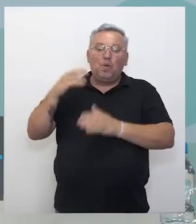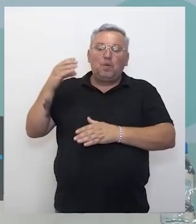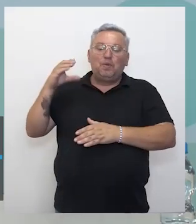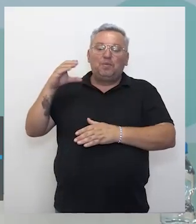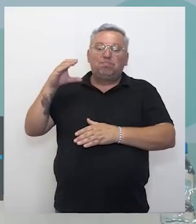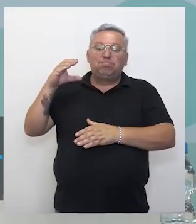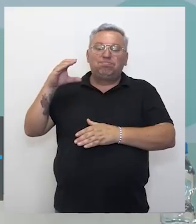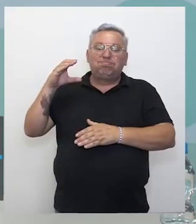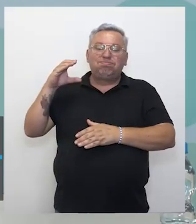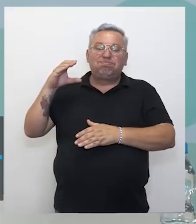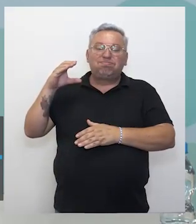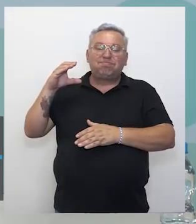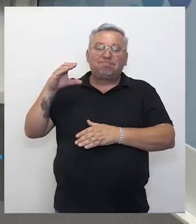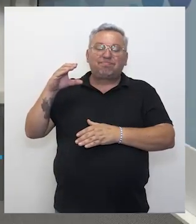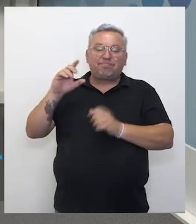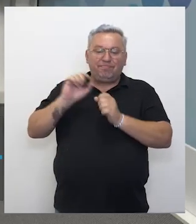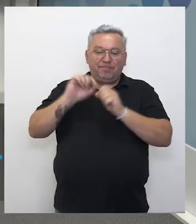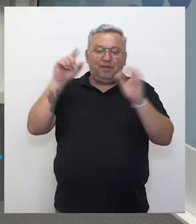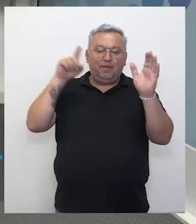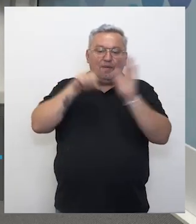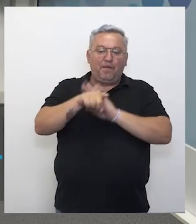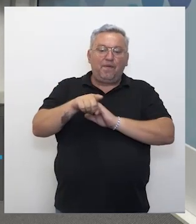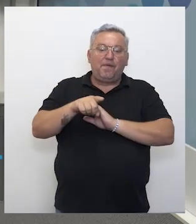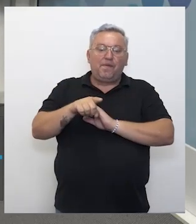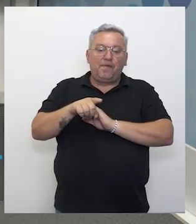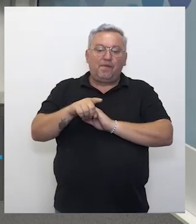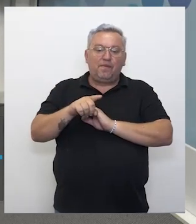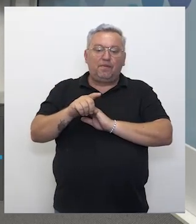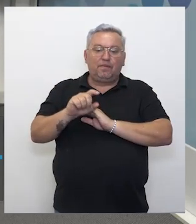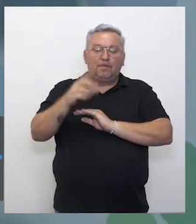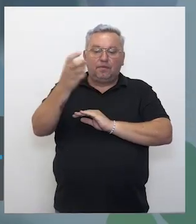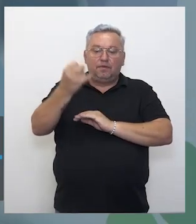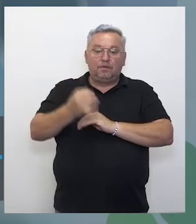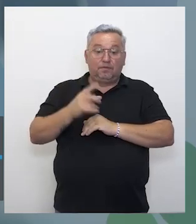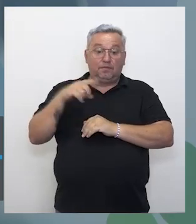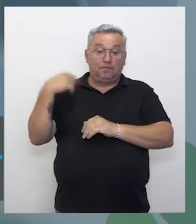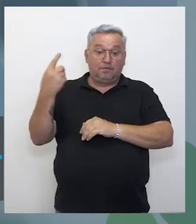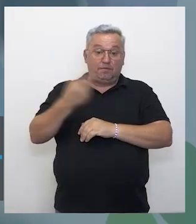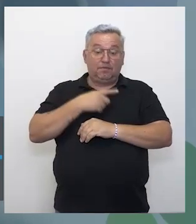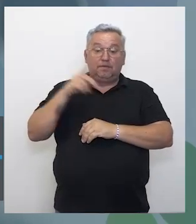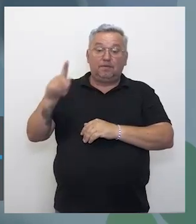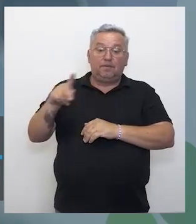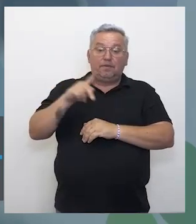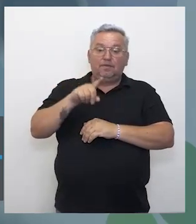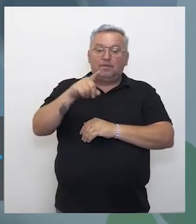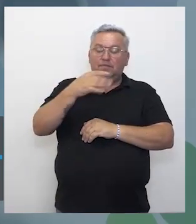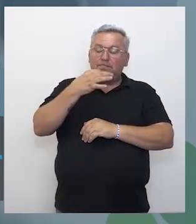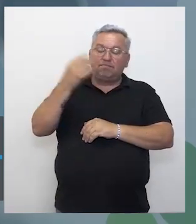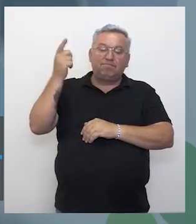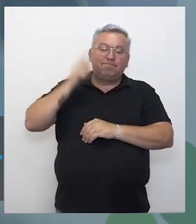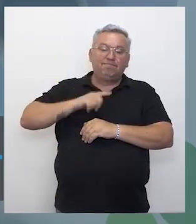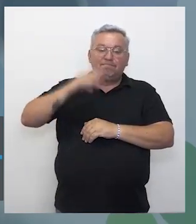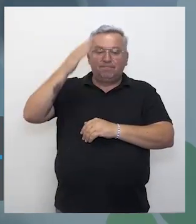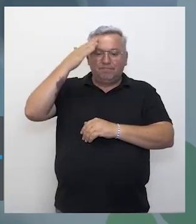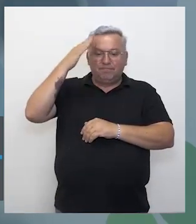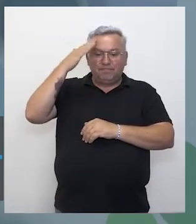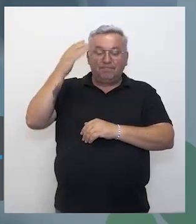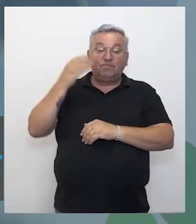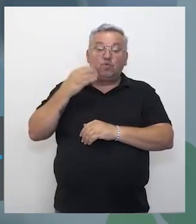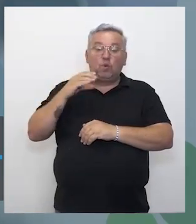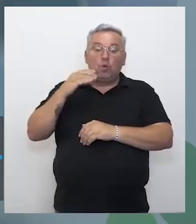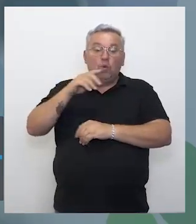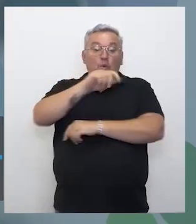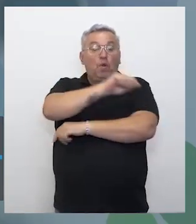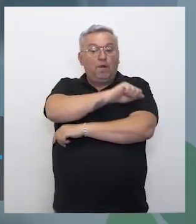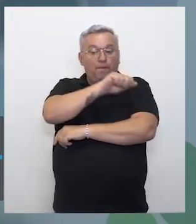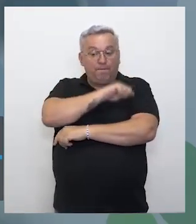boa pergunta. Vamos fazer essa pergunta aqui. Conta aí pra gente, professores, o que vocês entendem por ciência, o que os